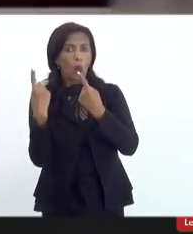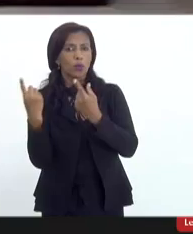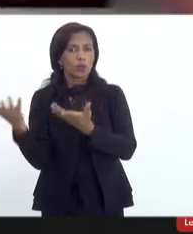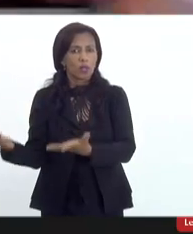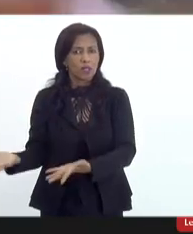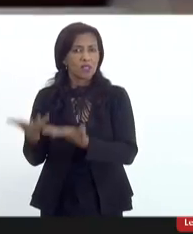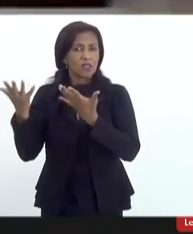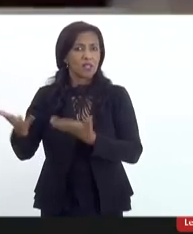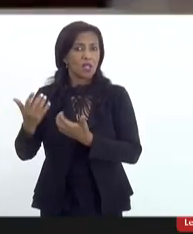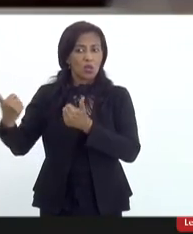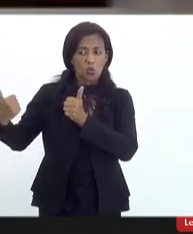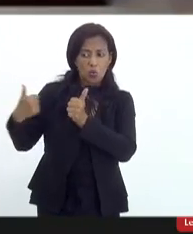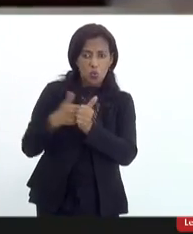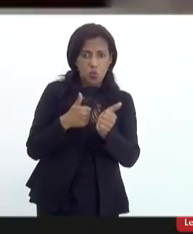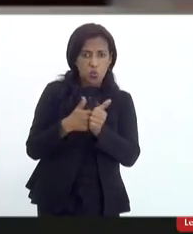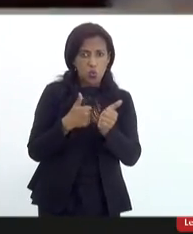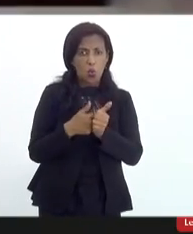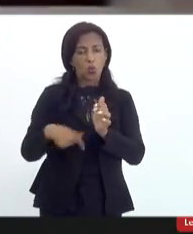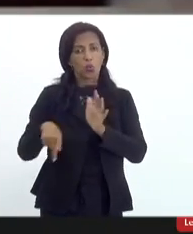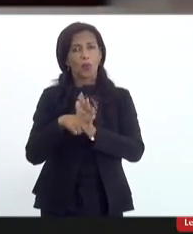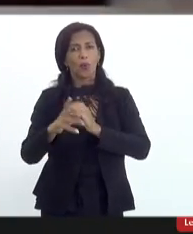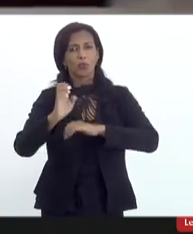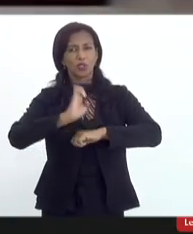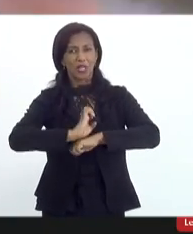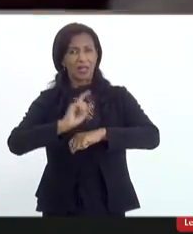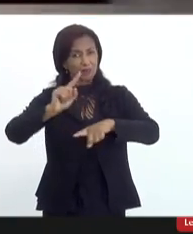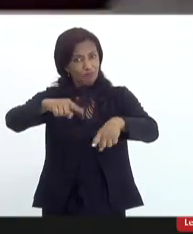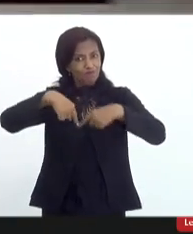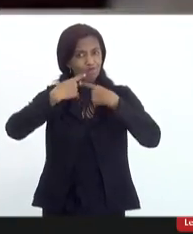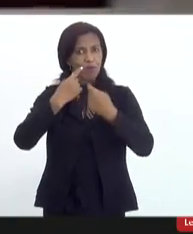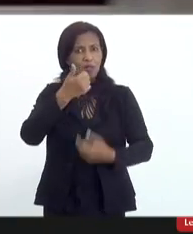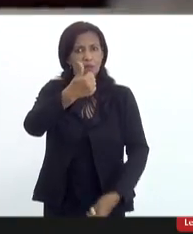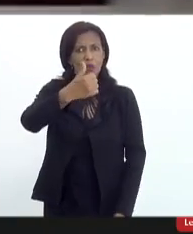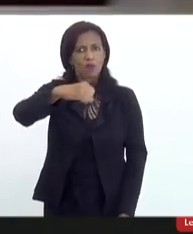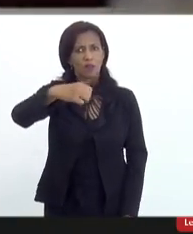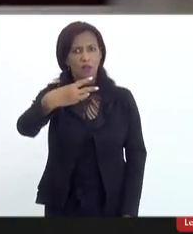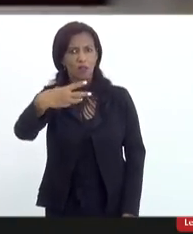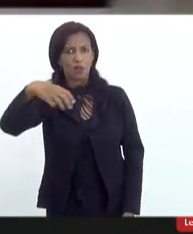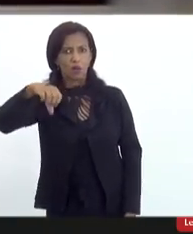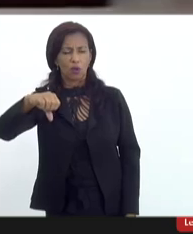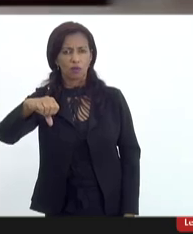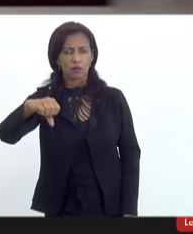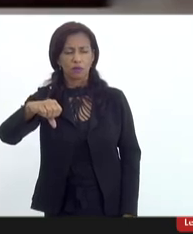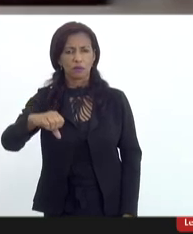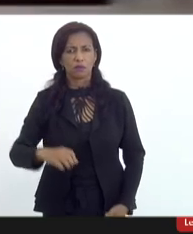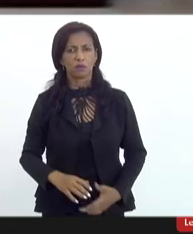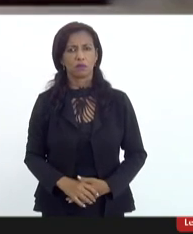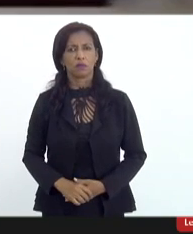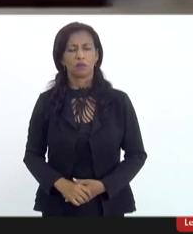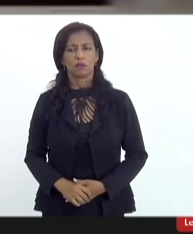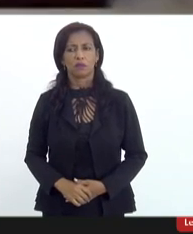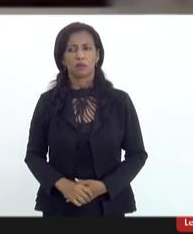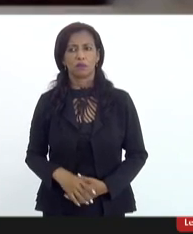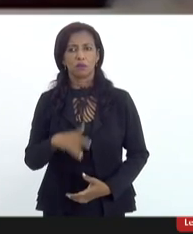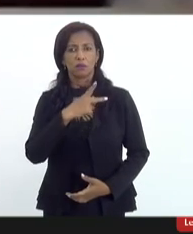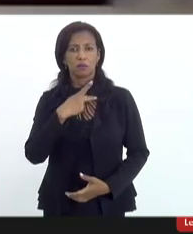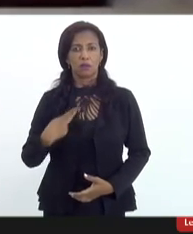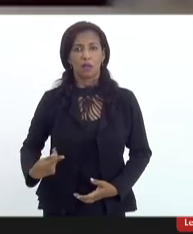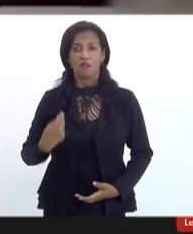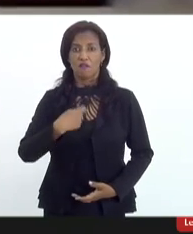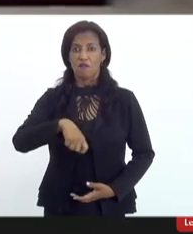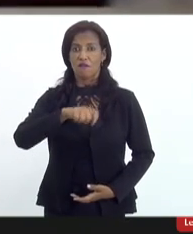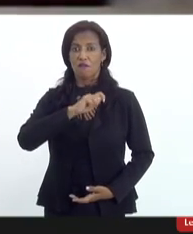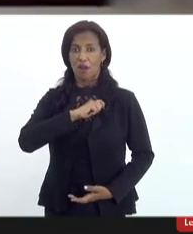iniciativas persecutórias do próprio Estado. Em 1939, o presidente